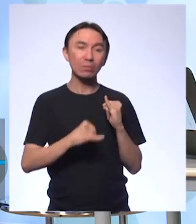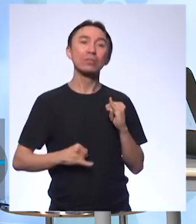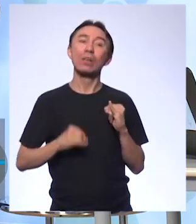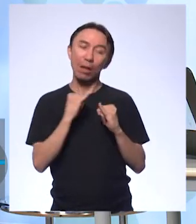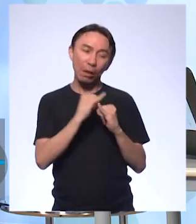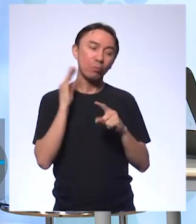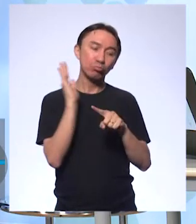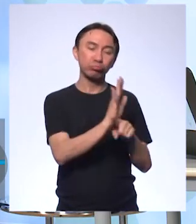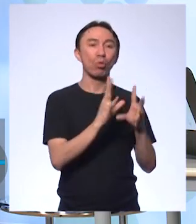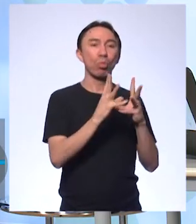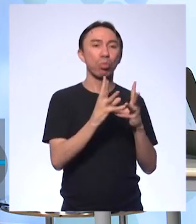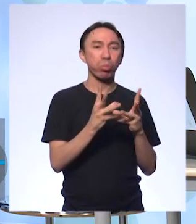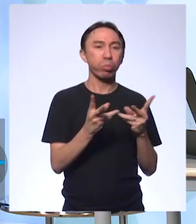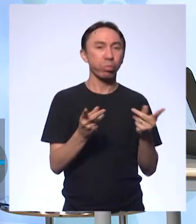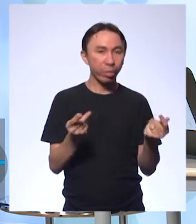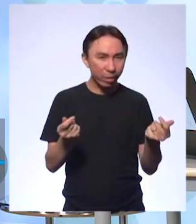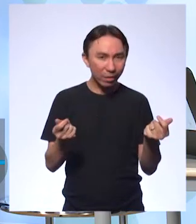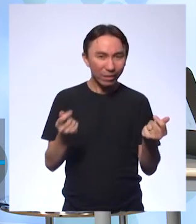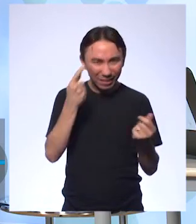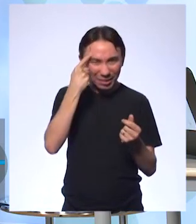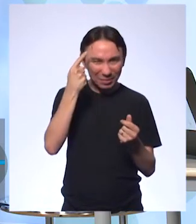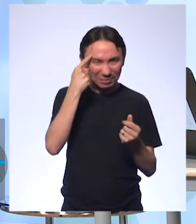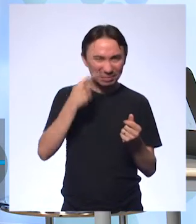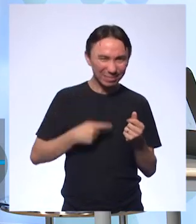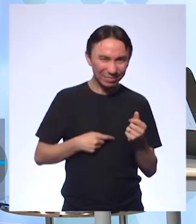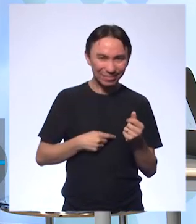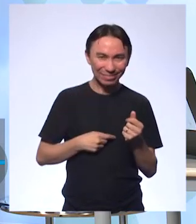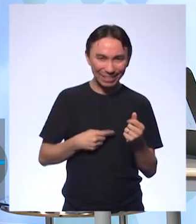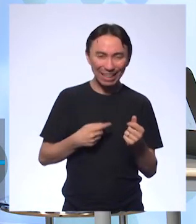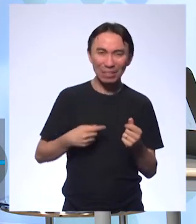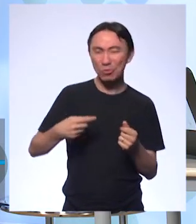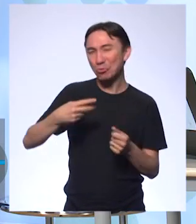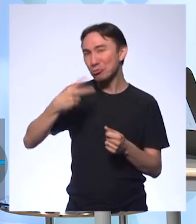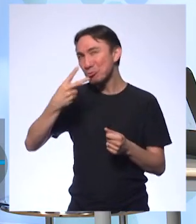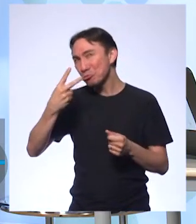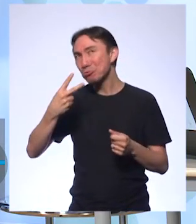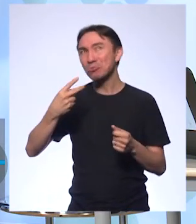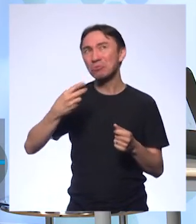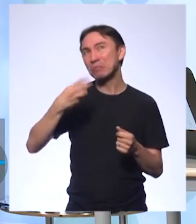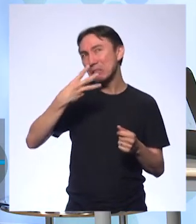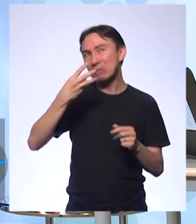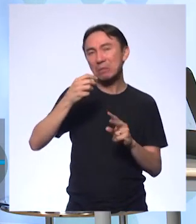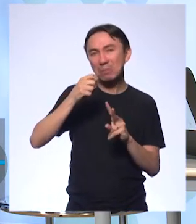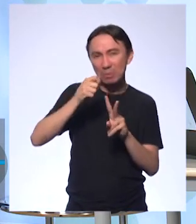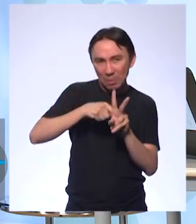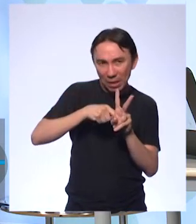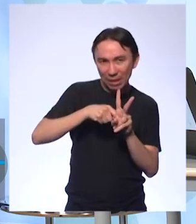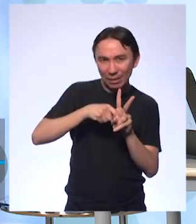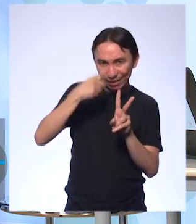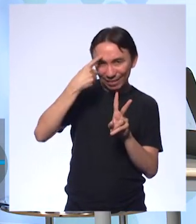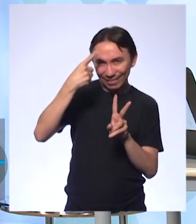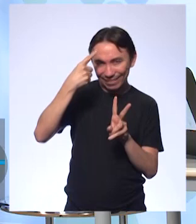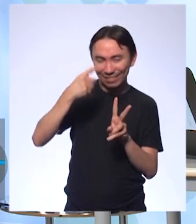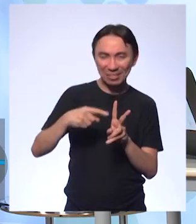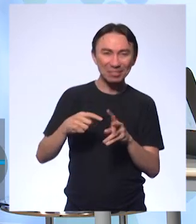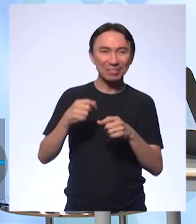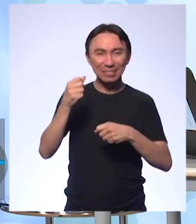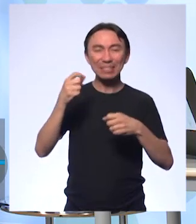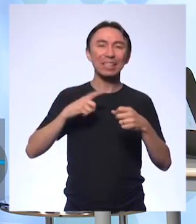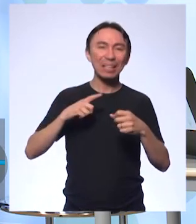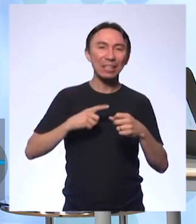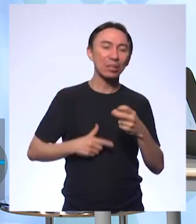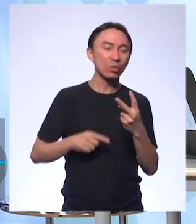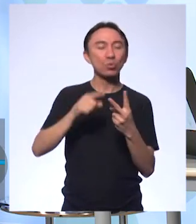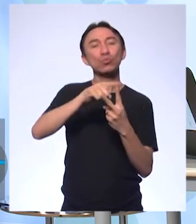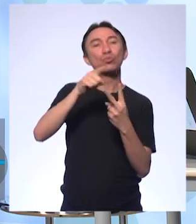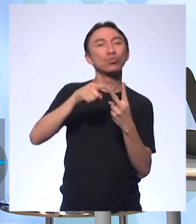no comecinho do terceiro bimestre, finalzinho do segundo com o terceiro bimestre. Vocês viram isso? Então, eu tenho dois líquidos que são immiscíveis,